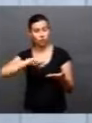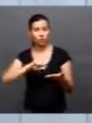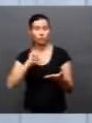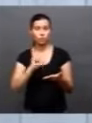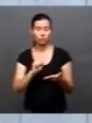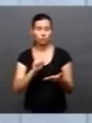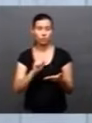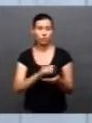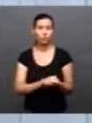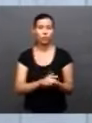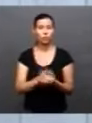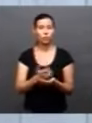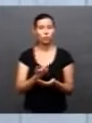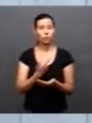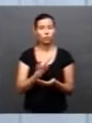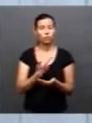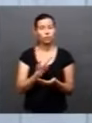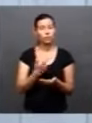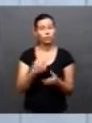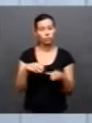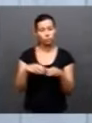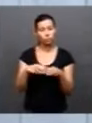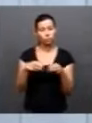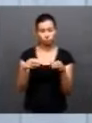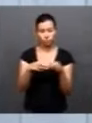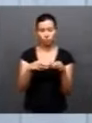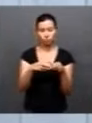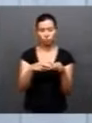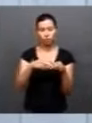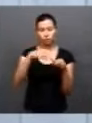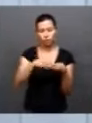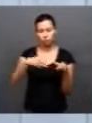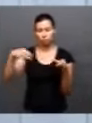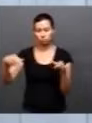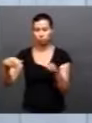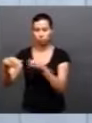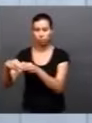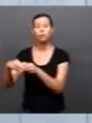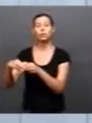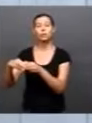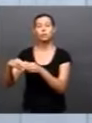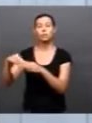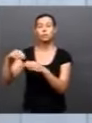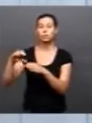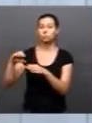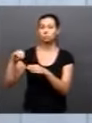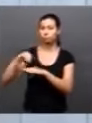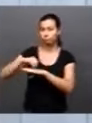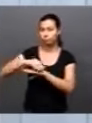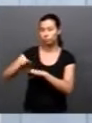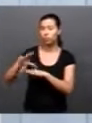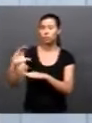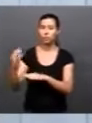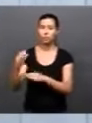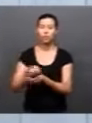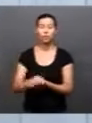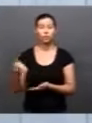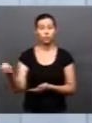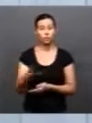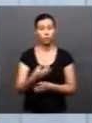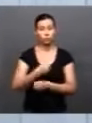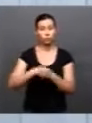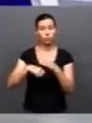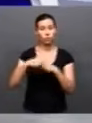divisão de divulgação científica. Ela será um braço da Diretoria de Comunicação, que isso é uma novidade para 2018.